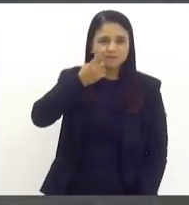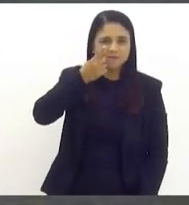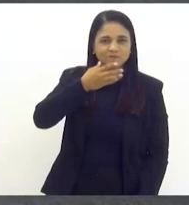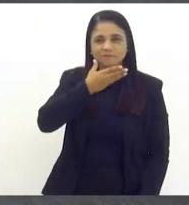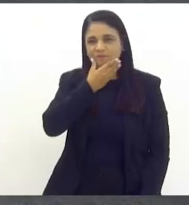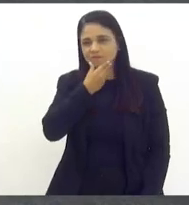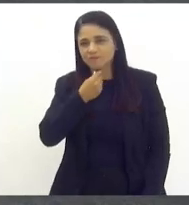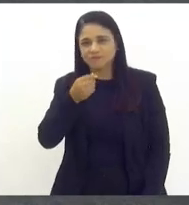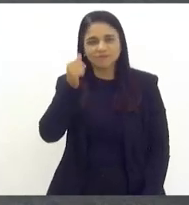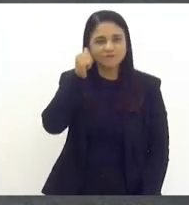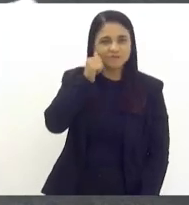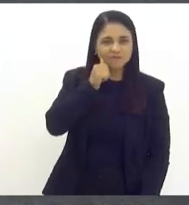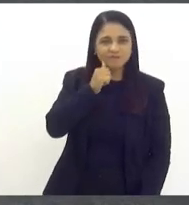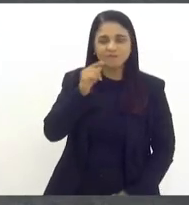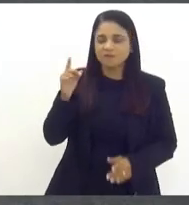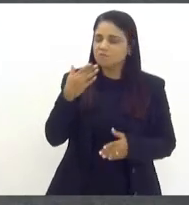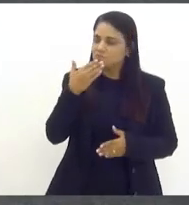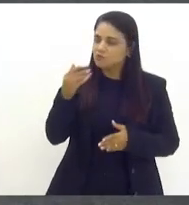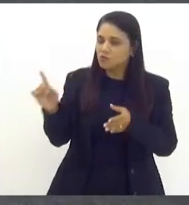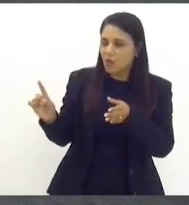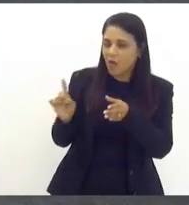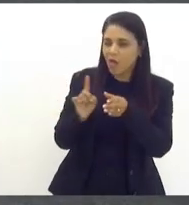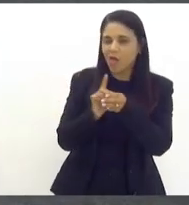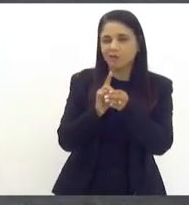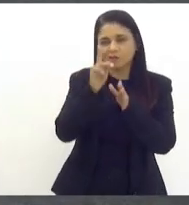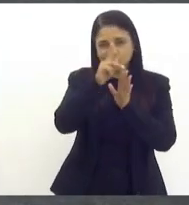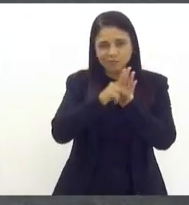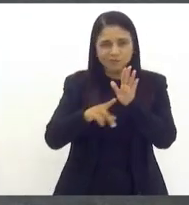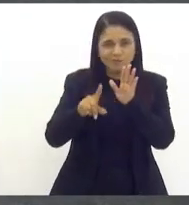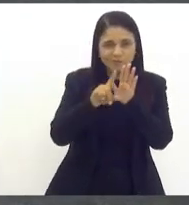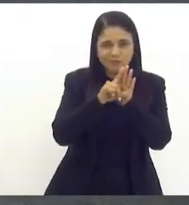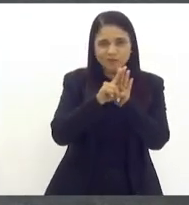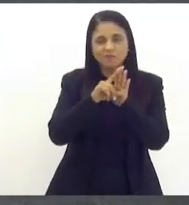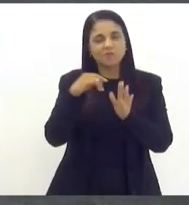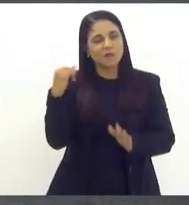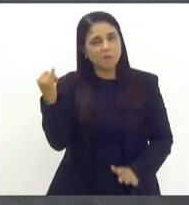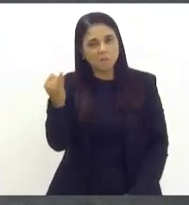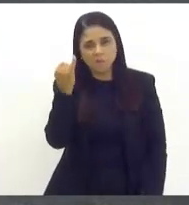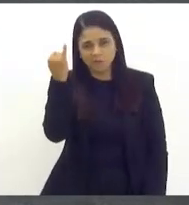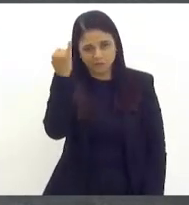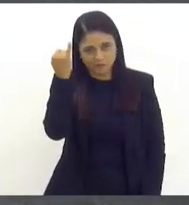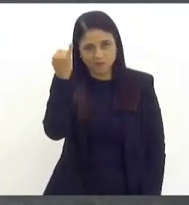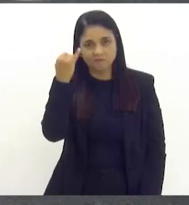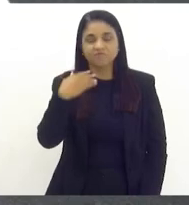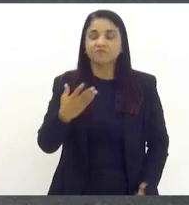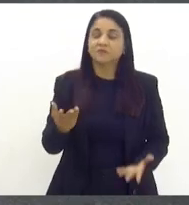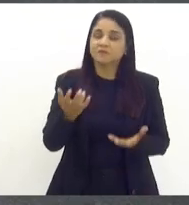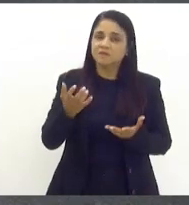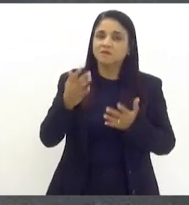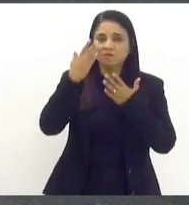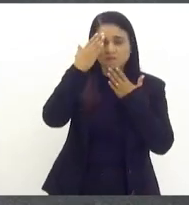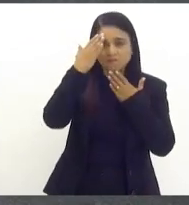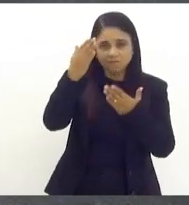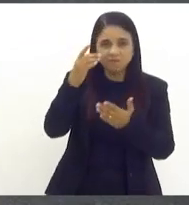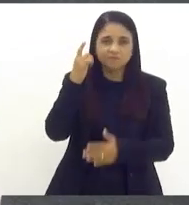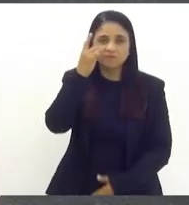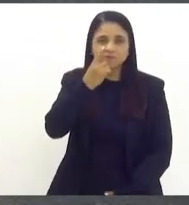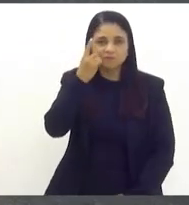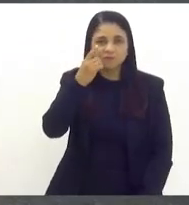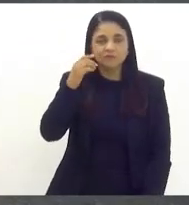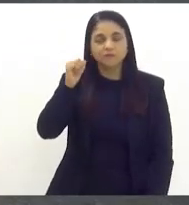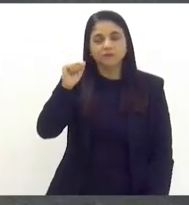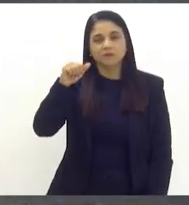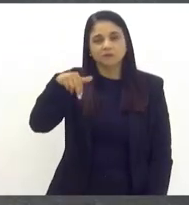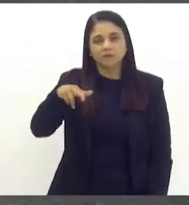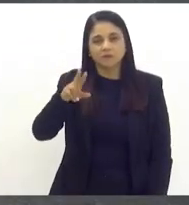que pediram com autoria pela importância desse projeto queria também agradecer o deputado Anderson